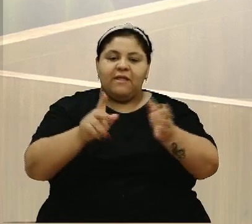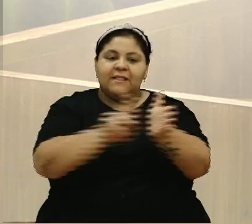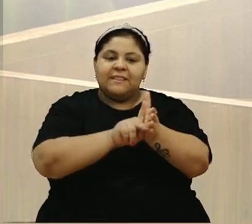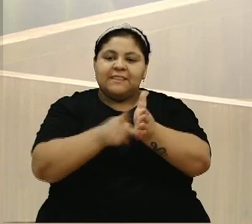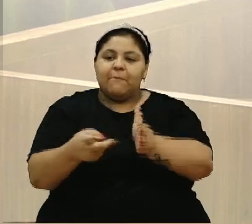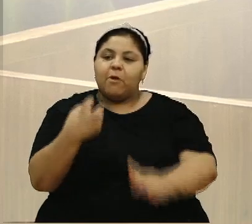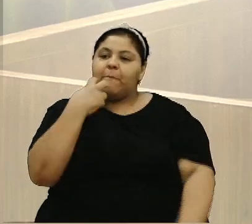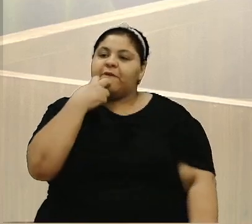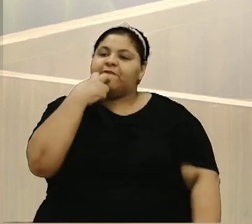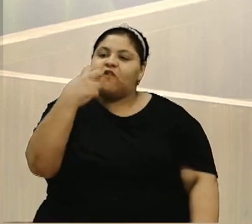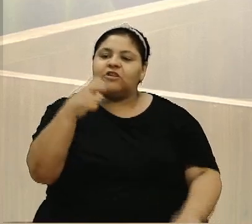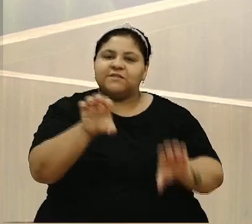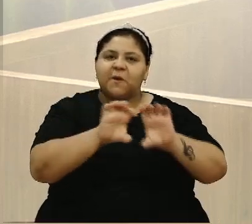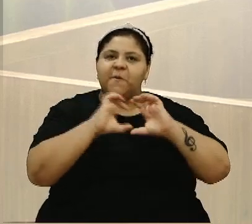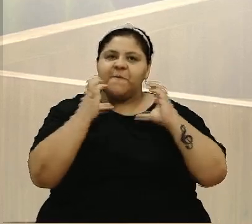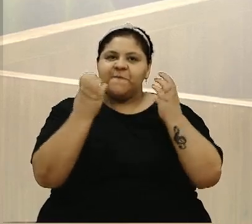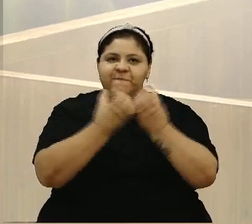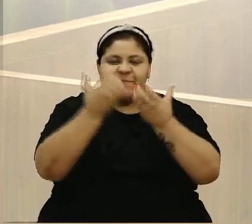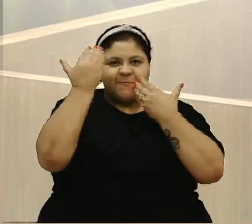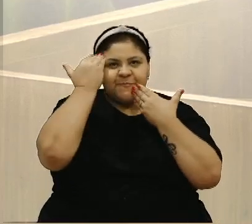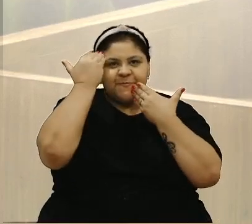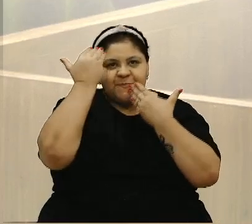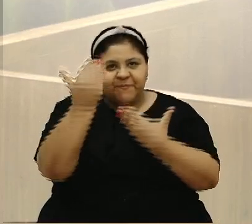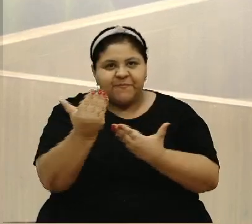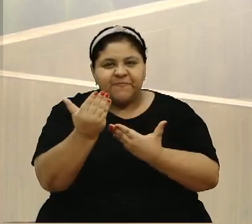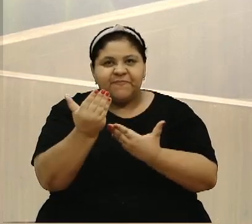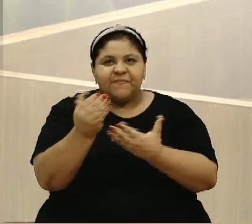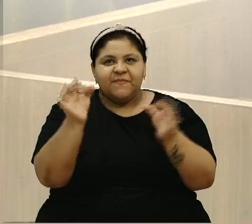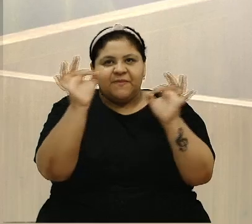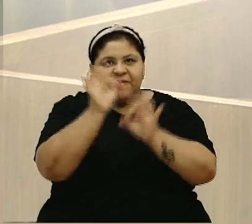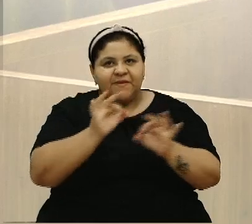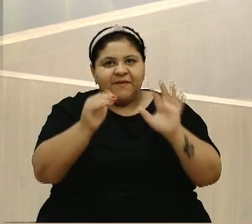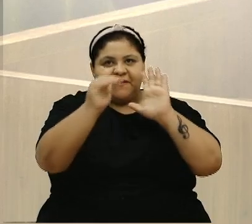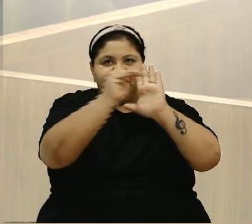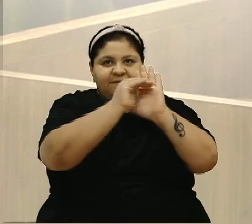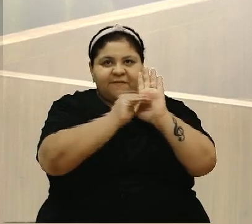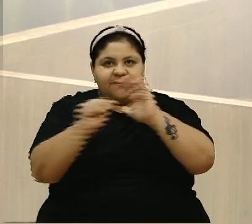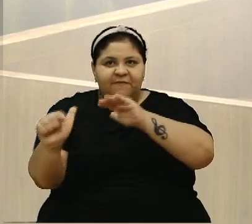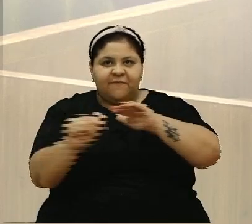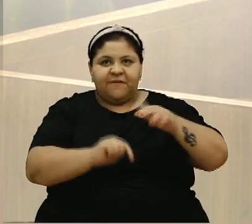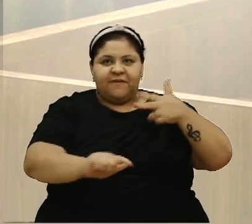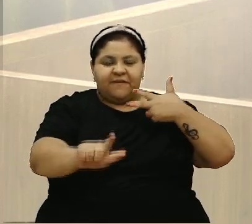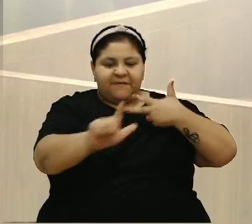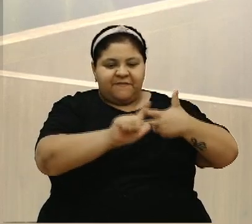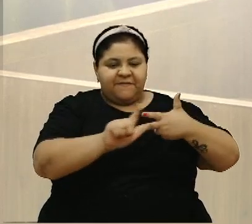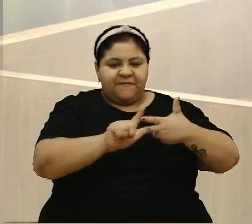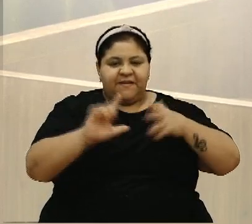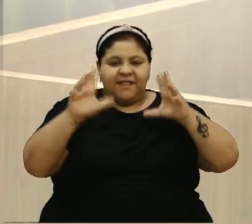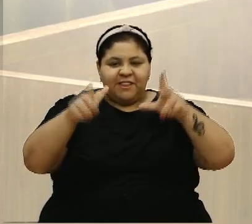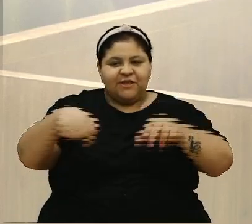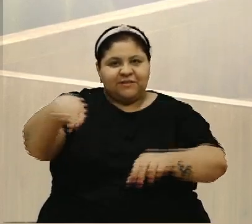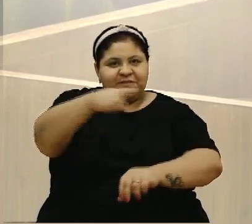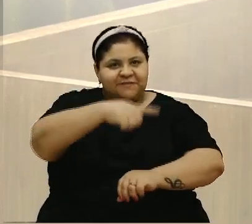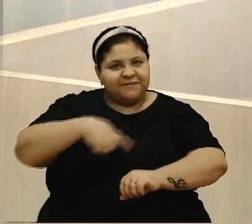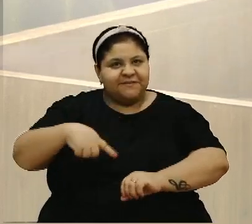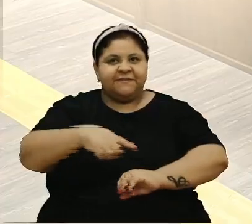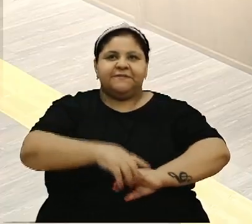da comunidade. Muito obrigada e uma excelente programação da Semana do Legislativo a todos nós.